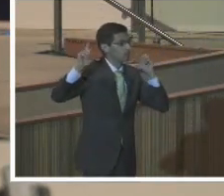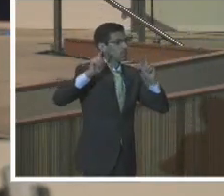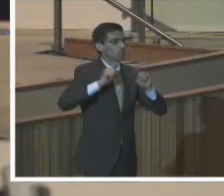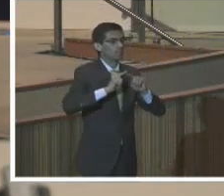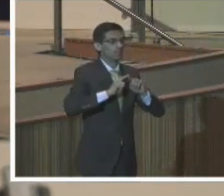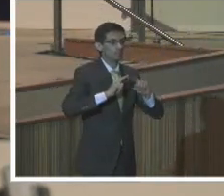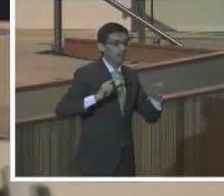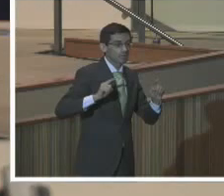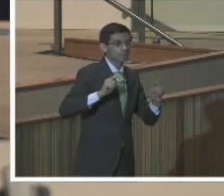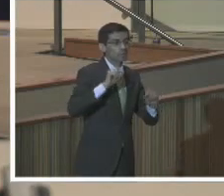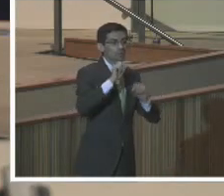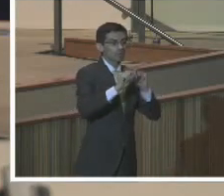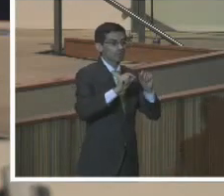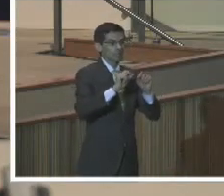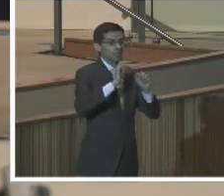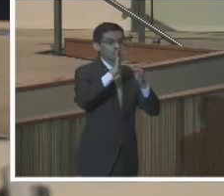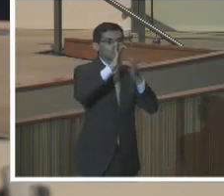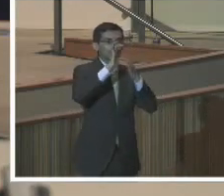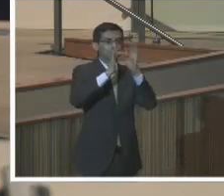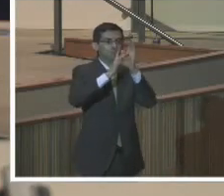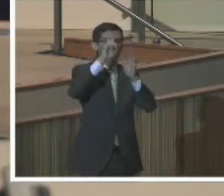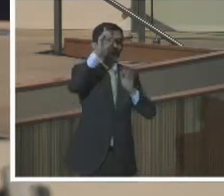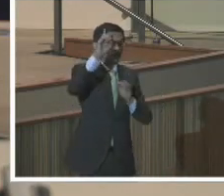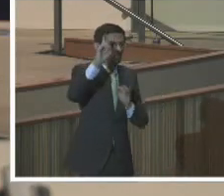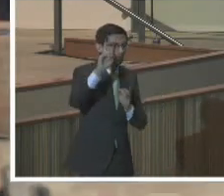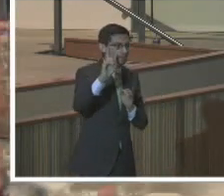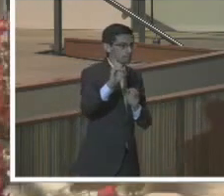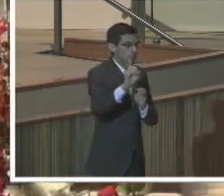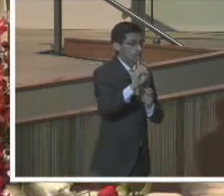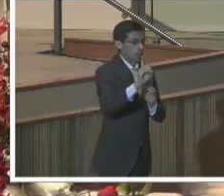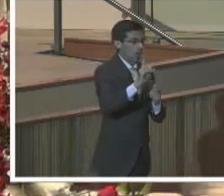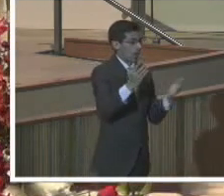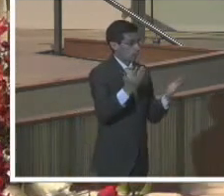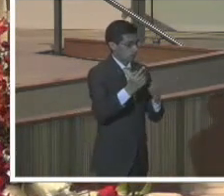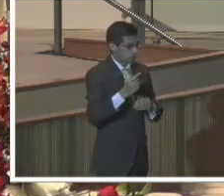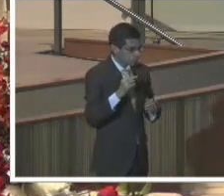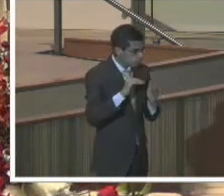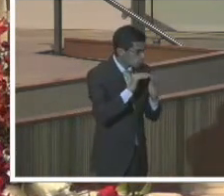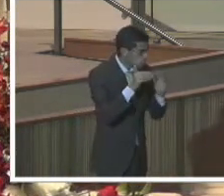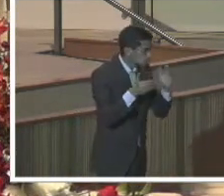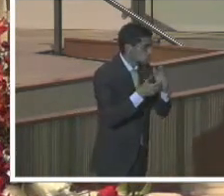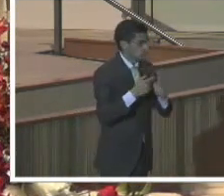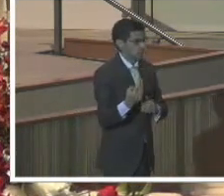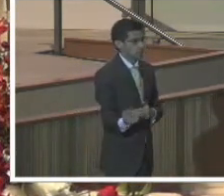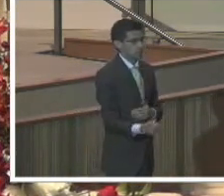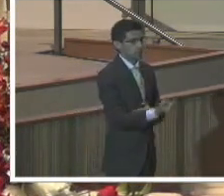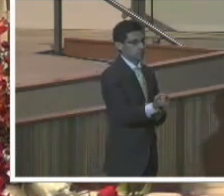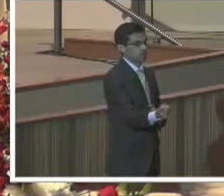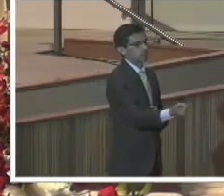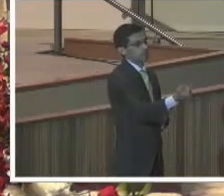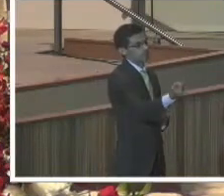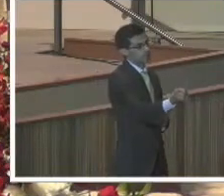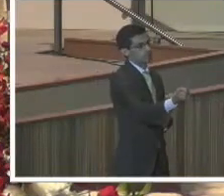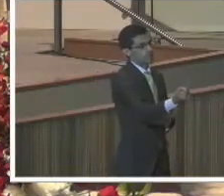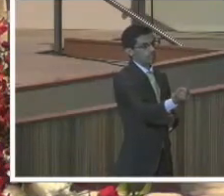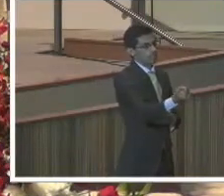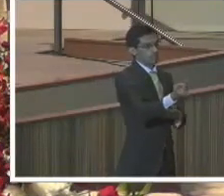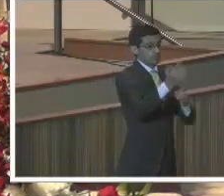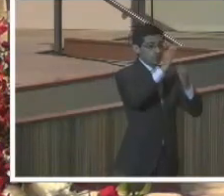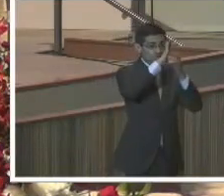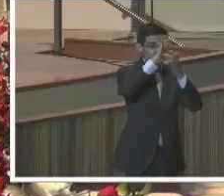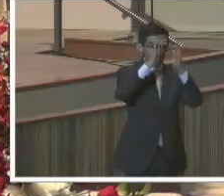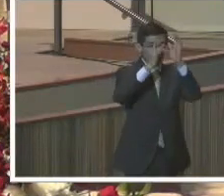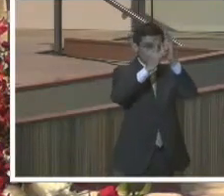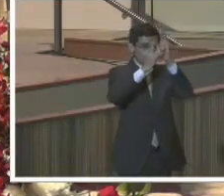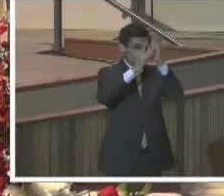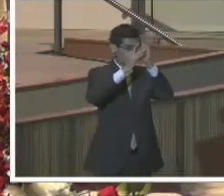Mas para Ele se encarnar por toda a eternidade, Ele teve que